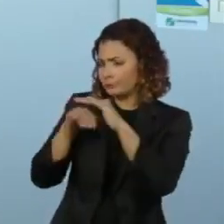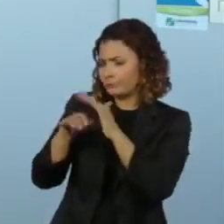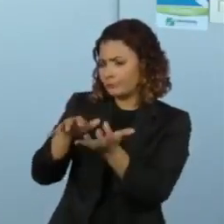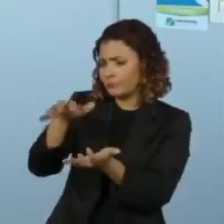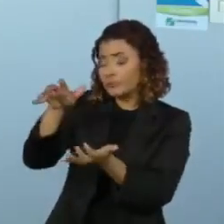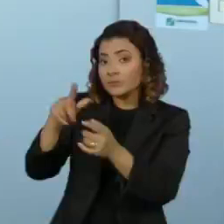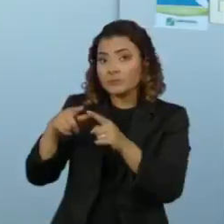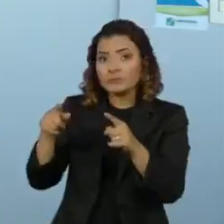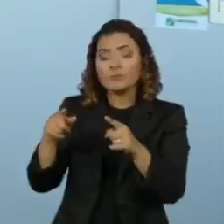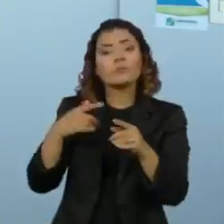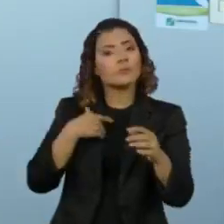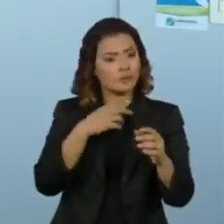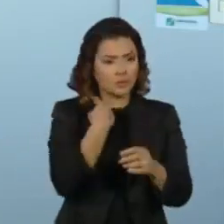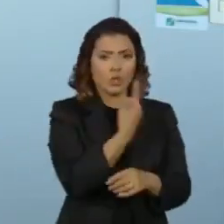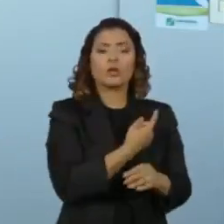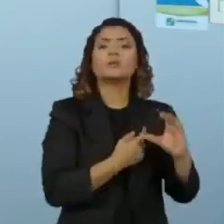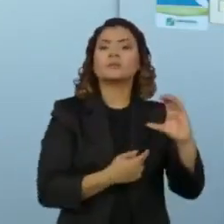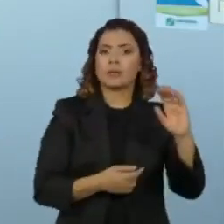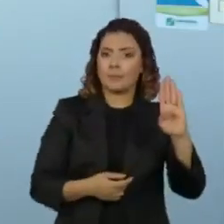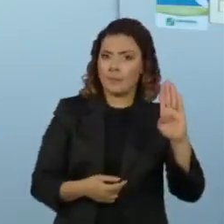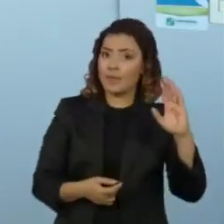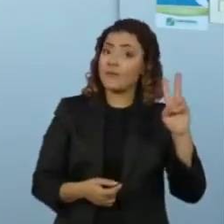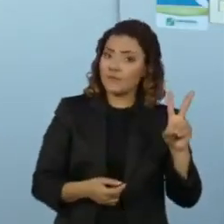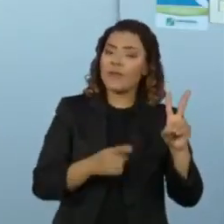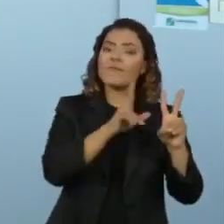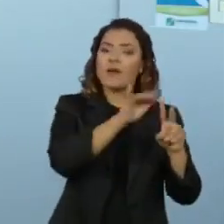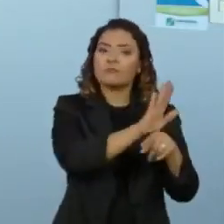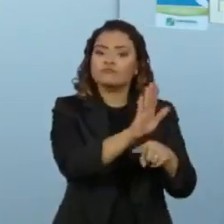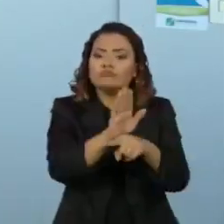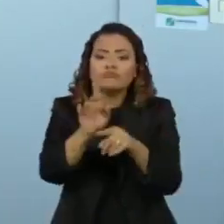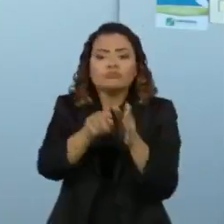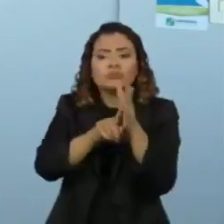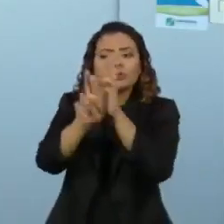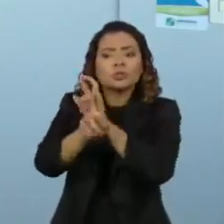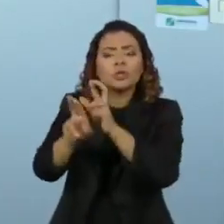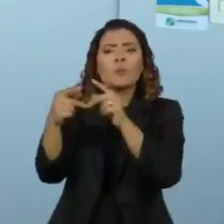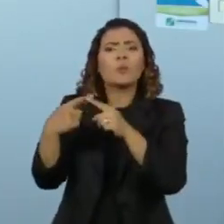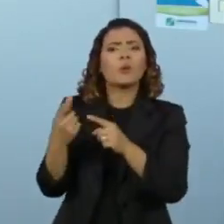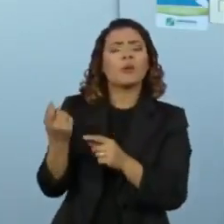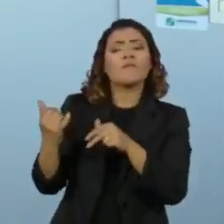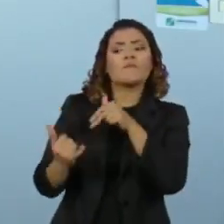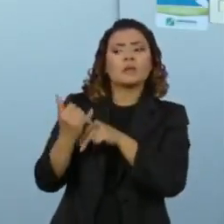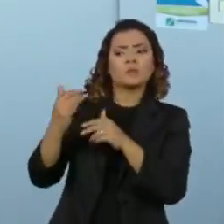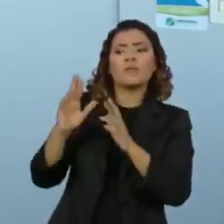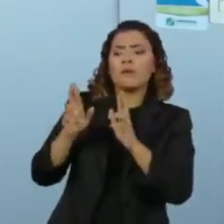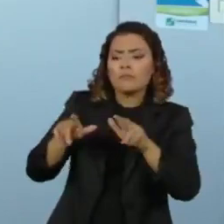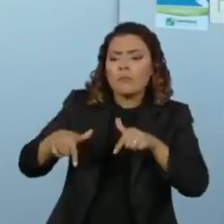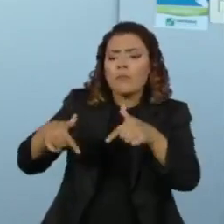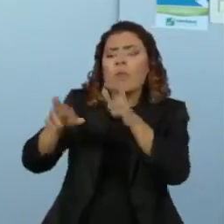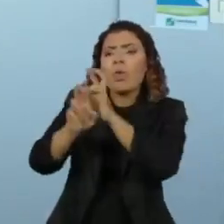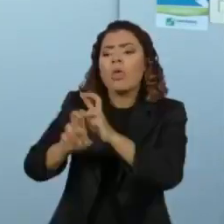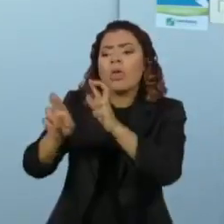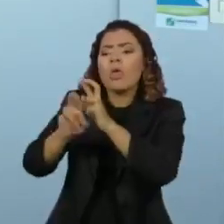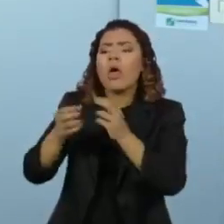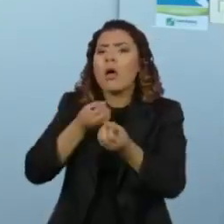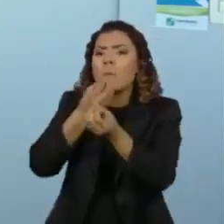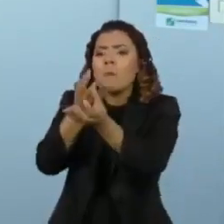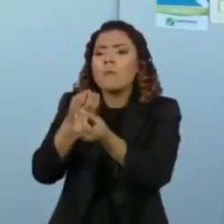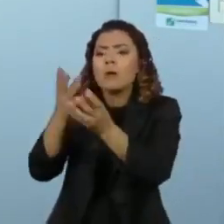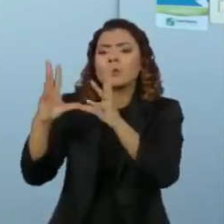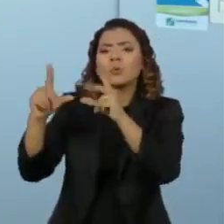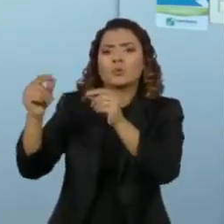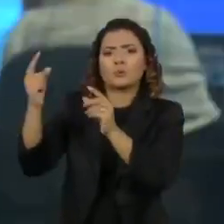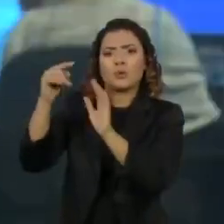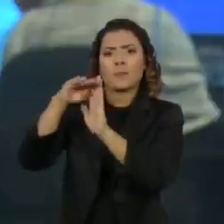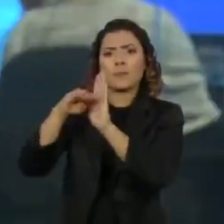que coopera com as investigações de que foi vítima de ex-dirigente e que vai tomar todas as medidas para ser